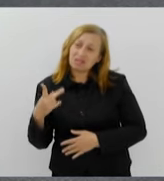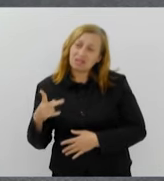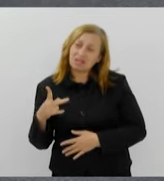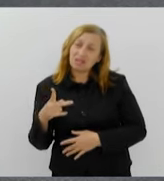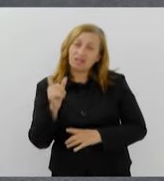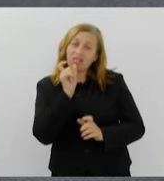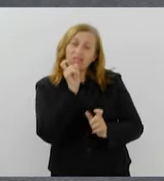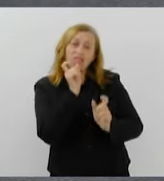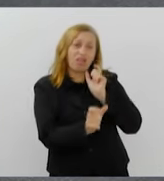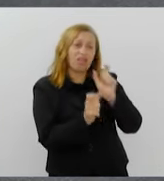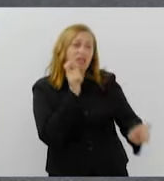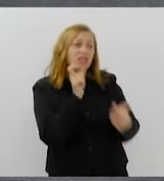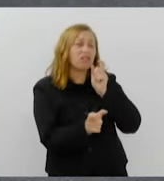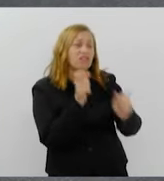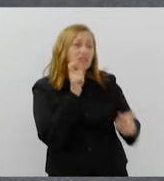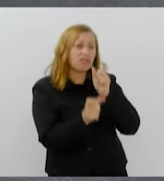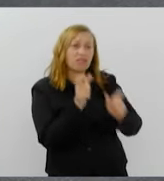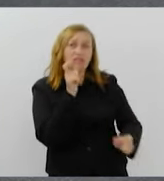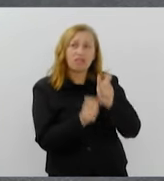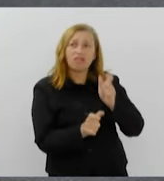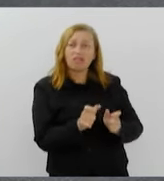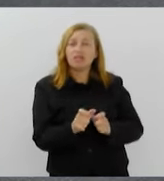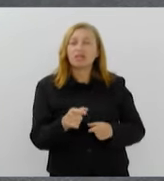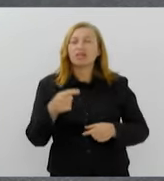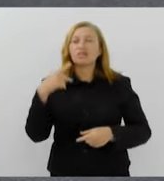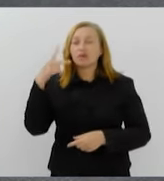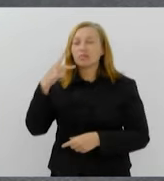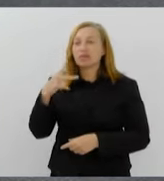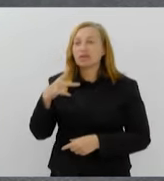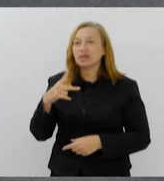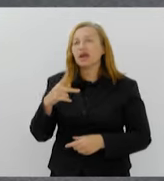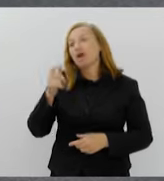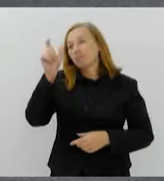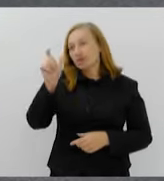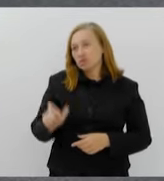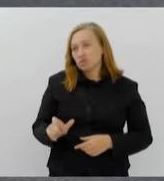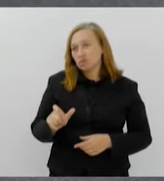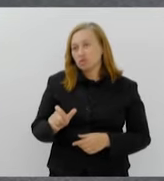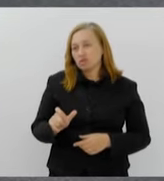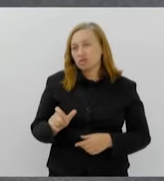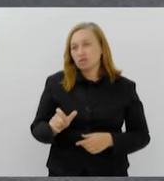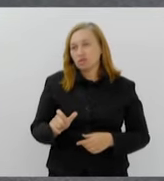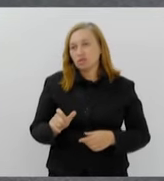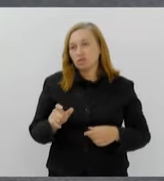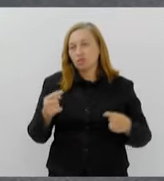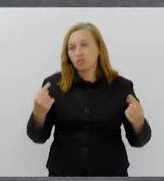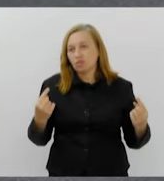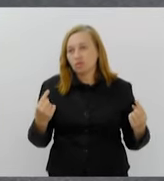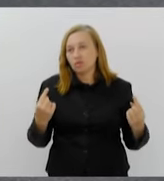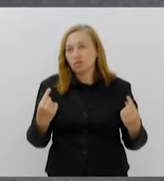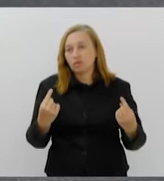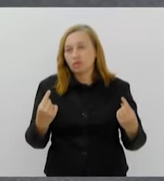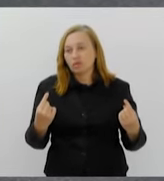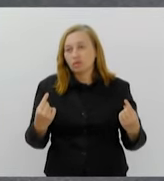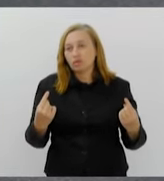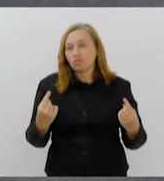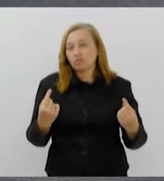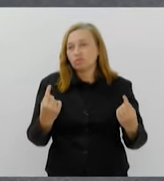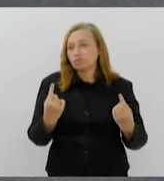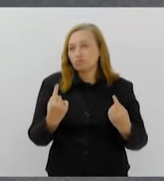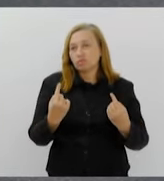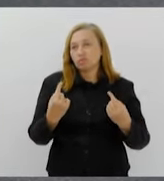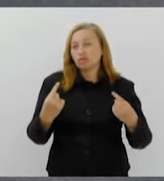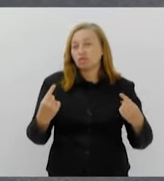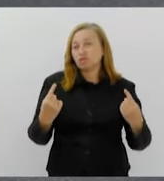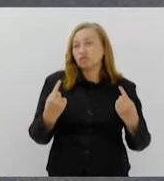parlamentares pessoas que discordam da sua opinião política vou lembrar que aqui na ocasião aqui em frente ao